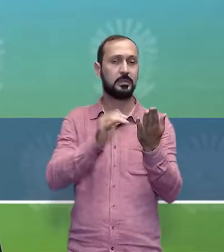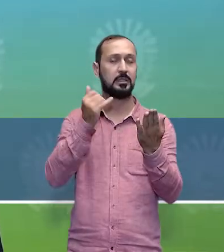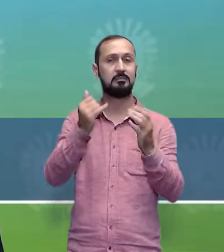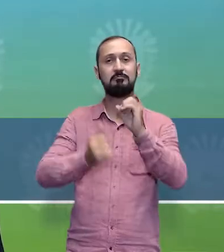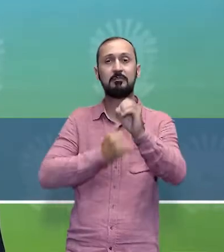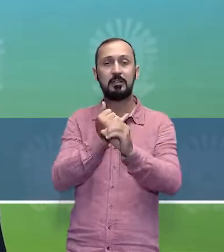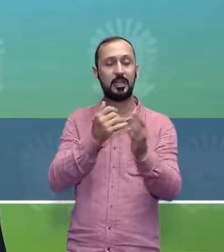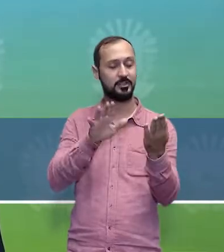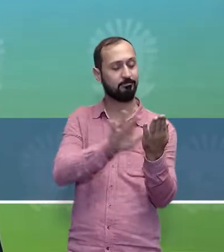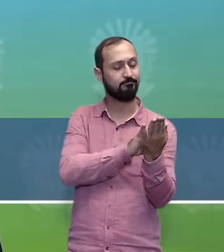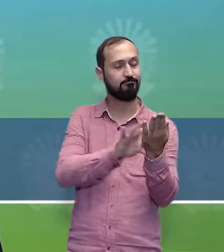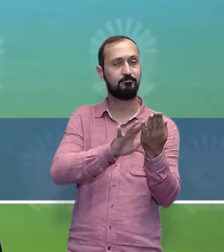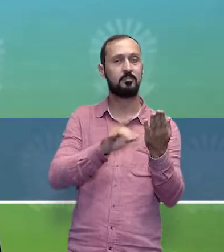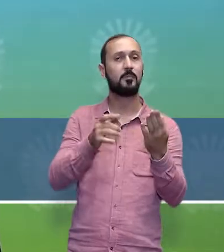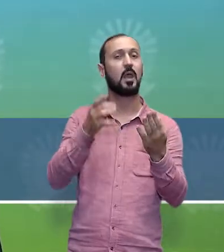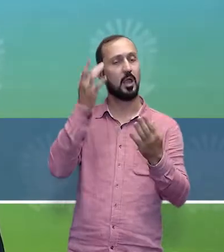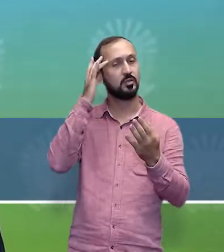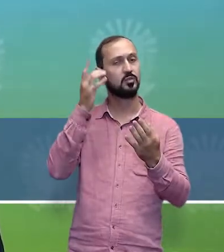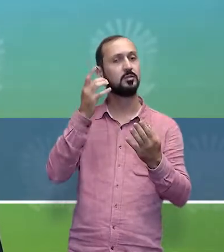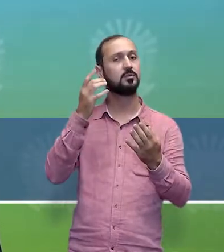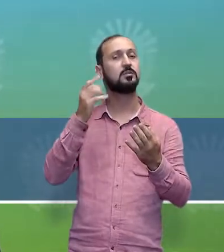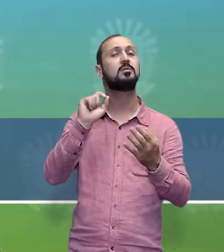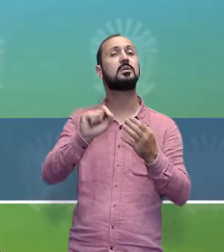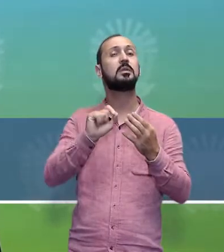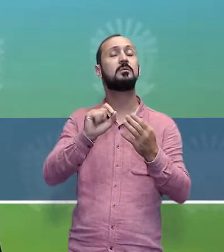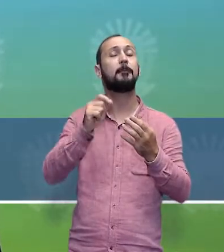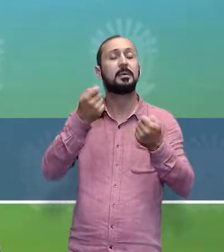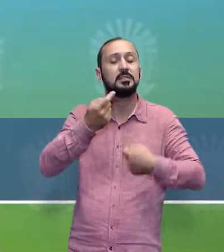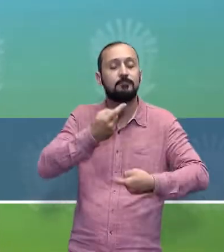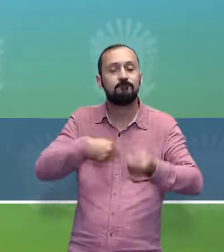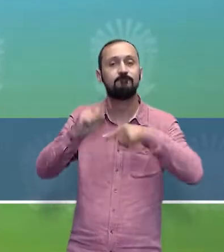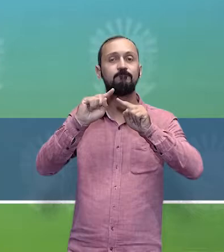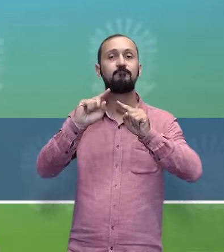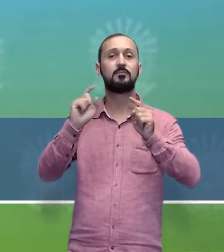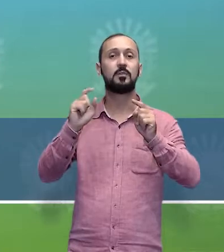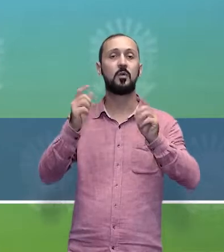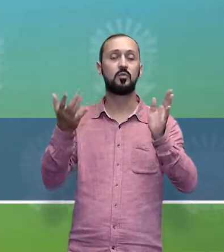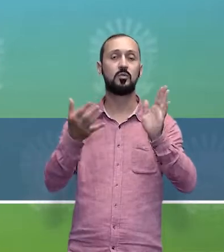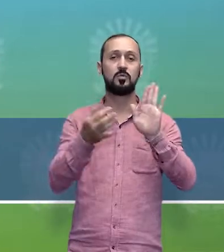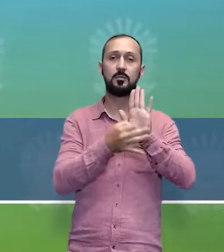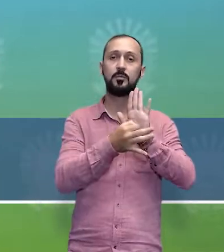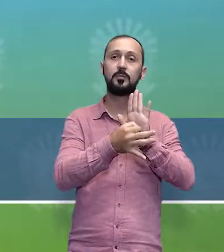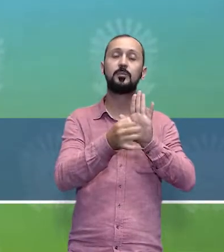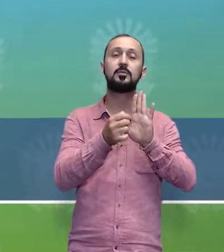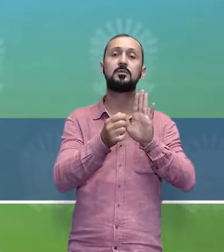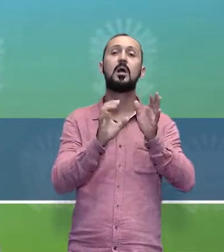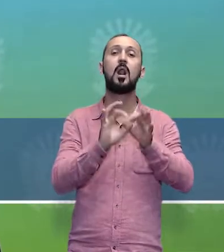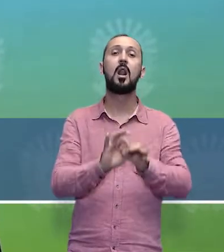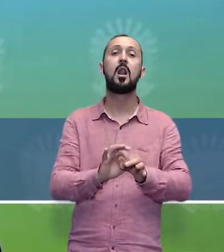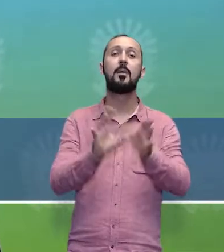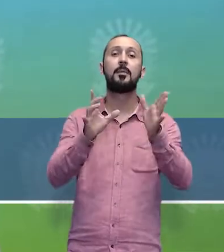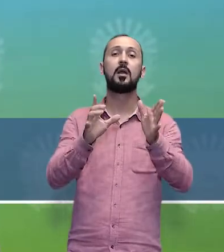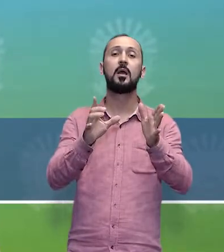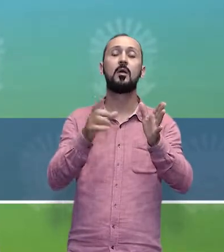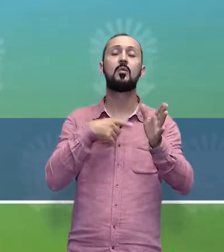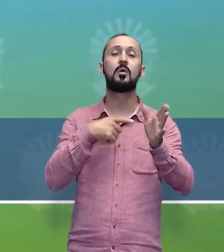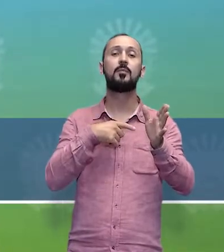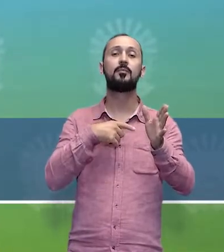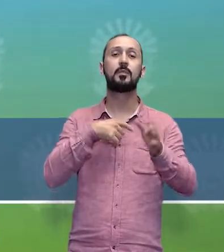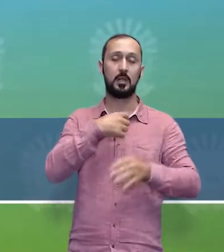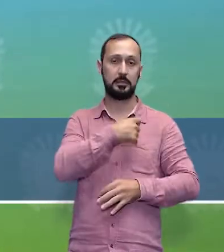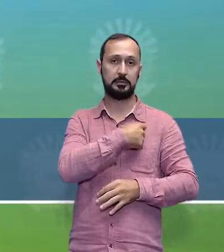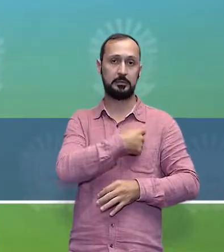telefones, internet, e a gente acredita que já precisa avançar nesse quesito. E a nossa proposta é do lançamento